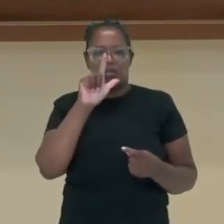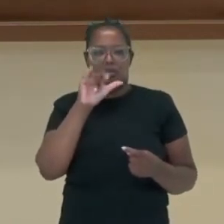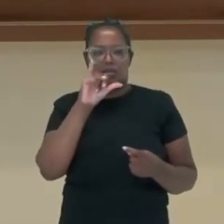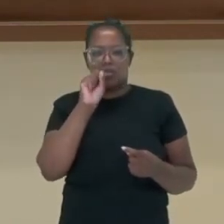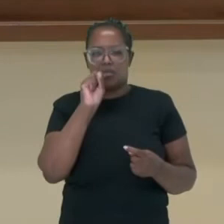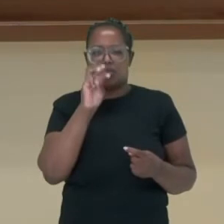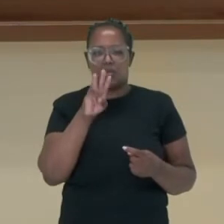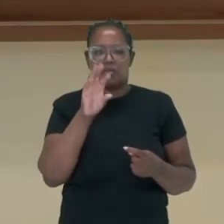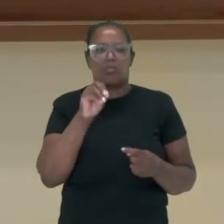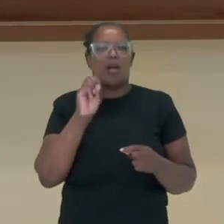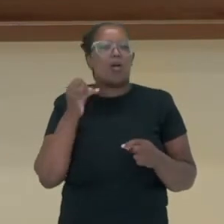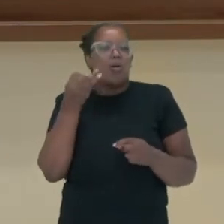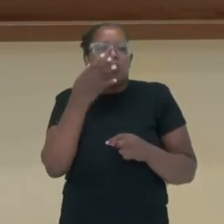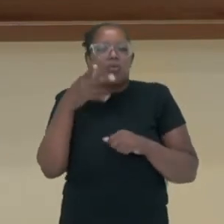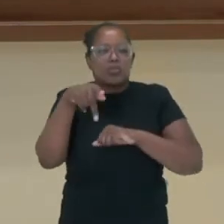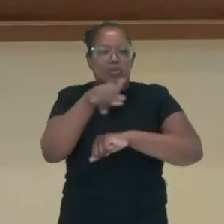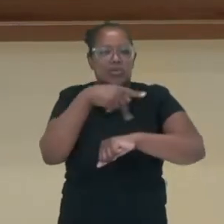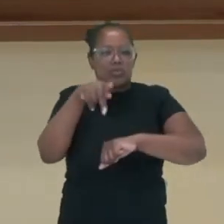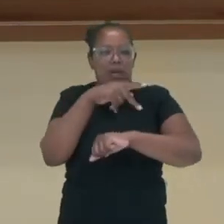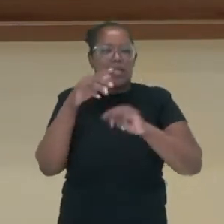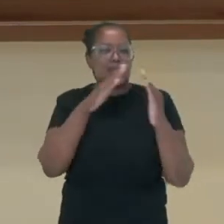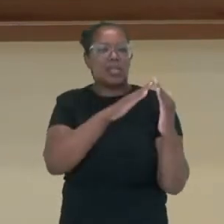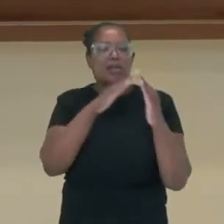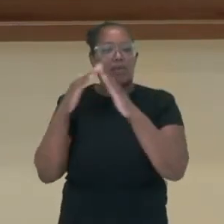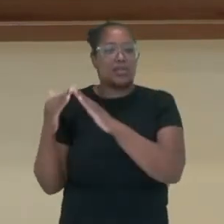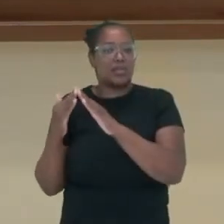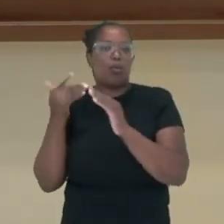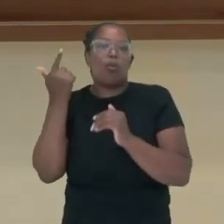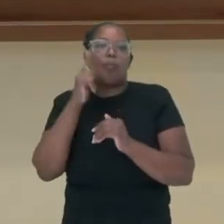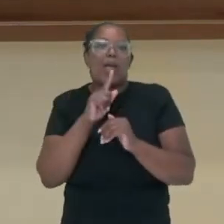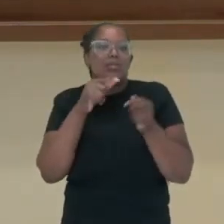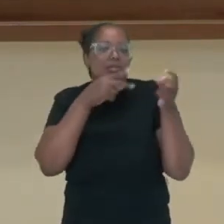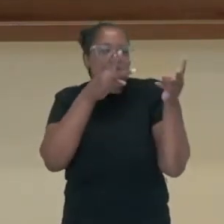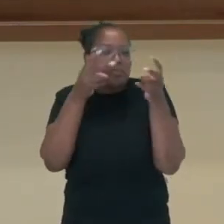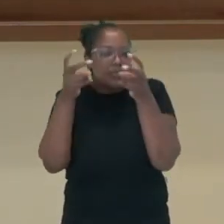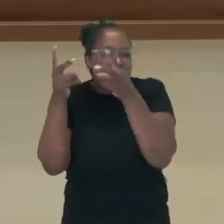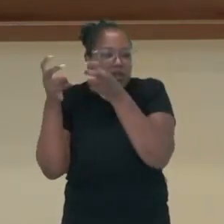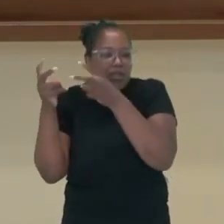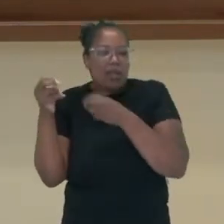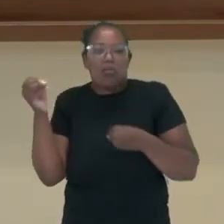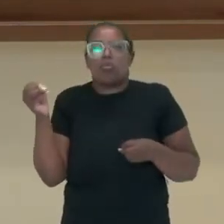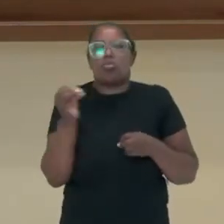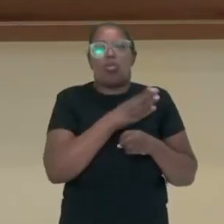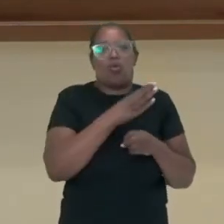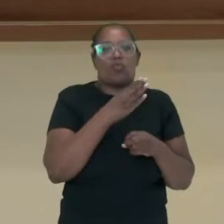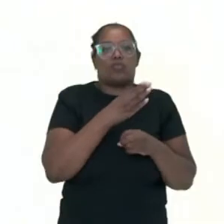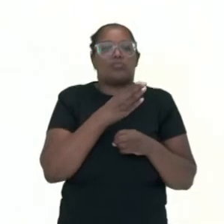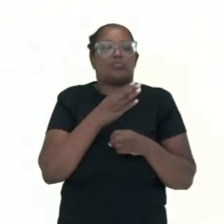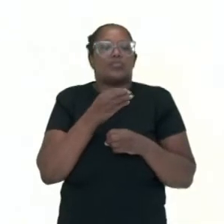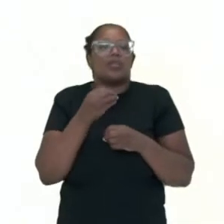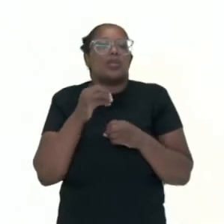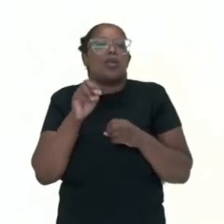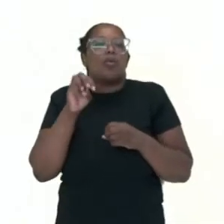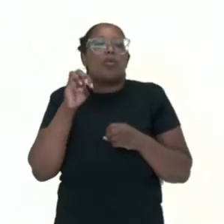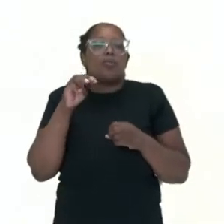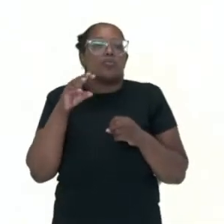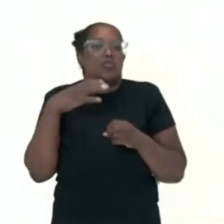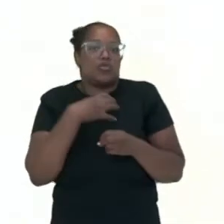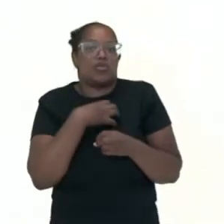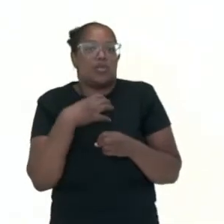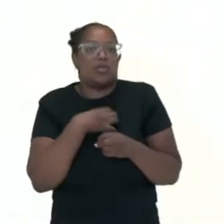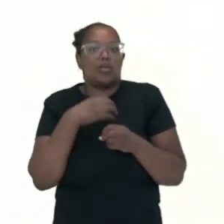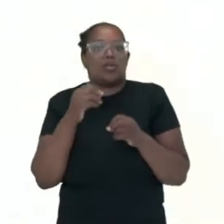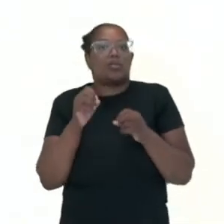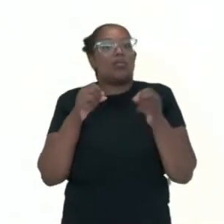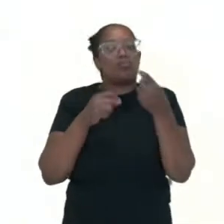novidade, alguns países vizinhos começam a se interessar pelo novo modelo. Esse interesse no novo modelo fez